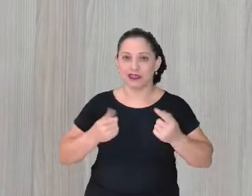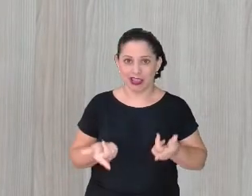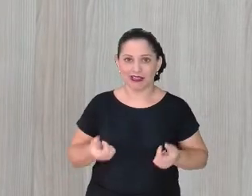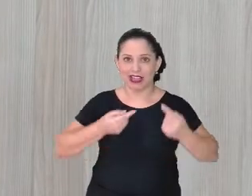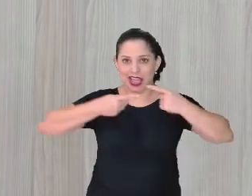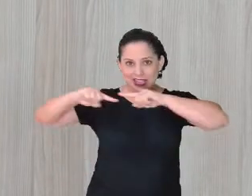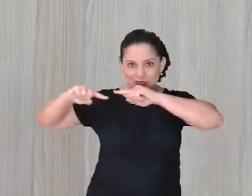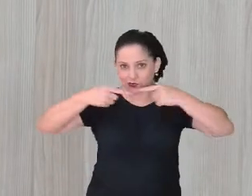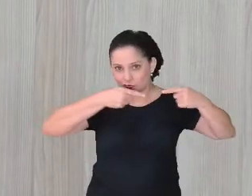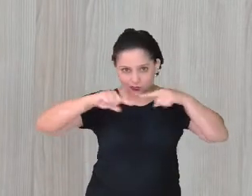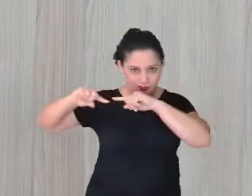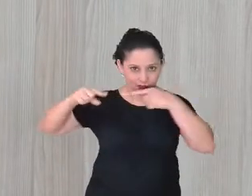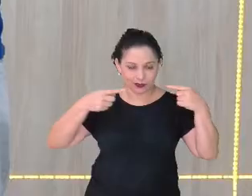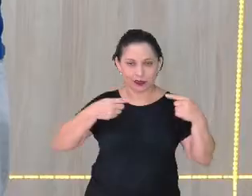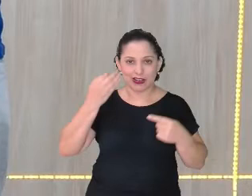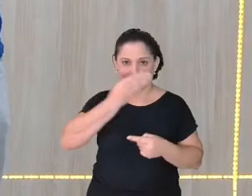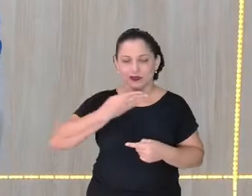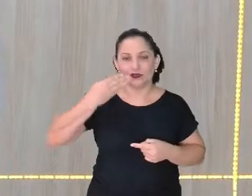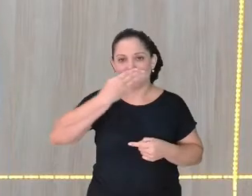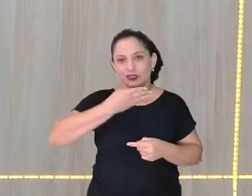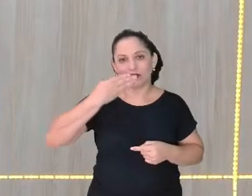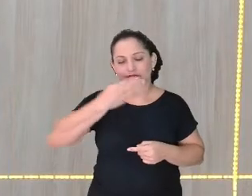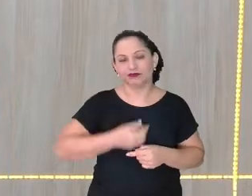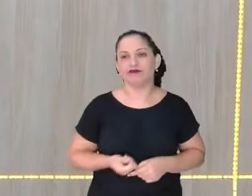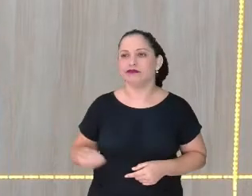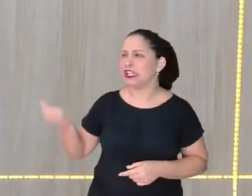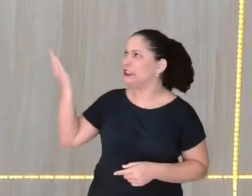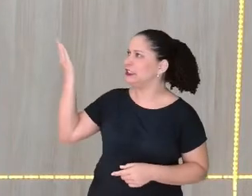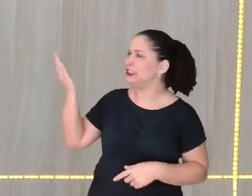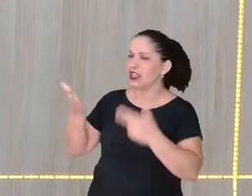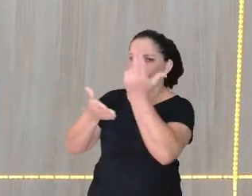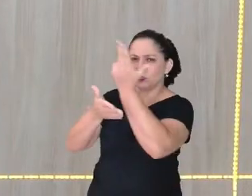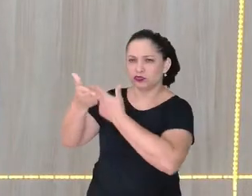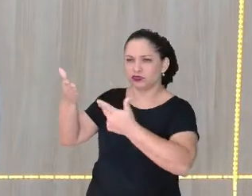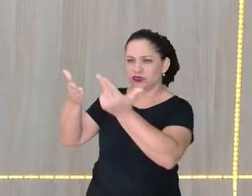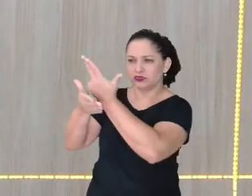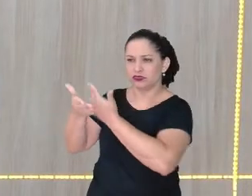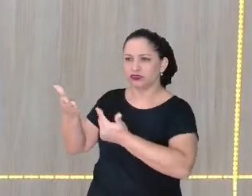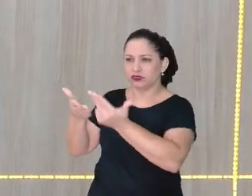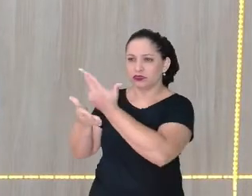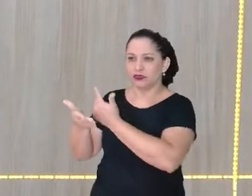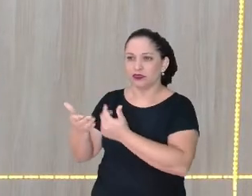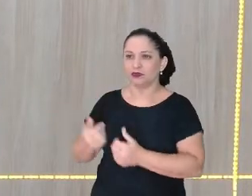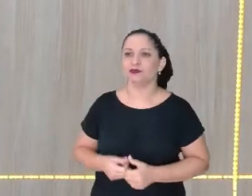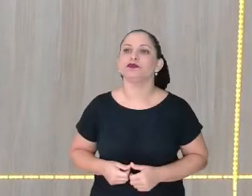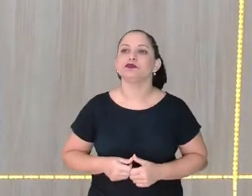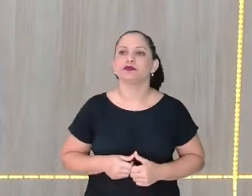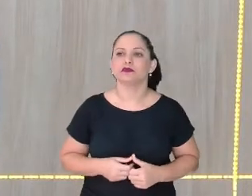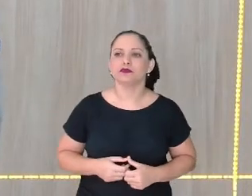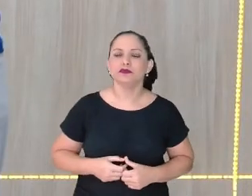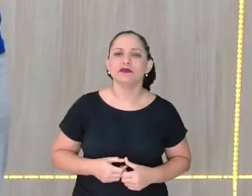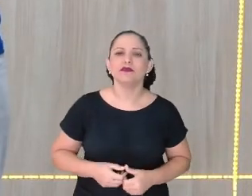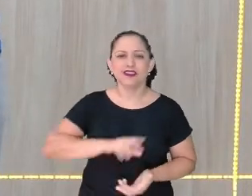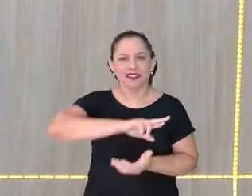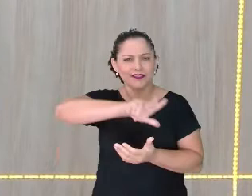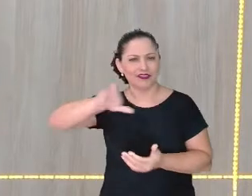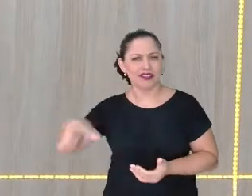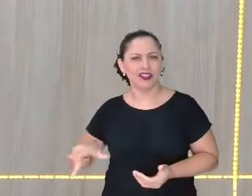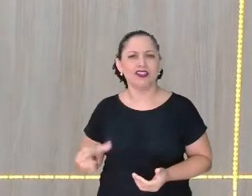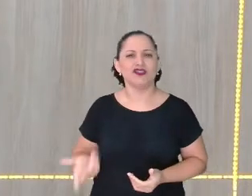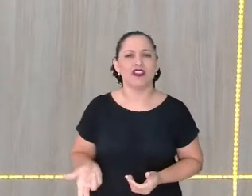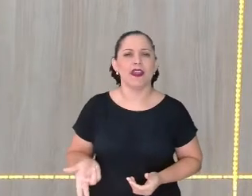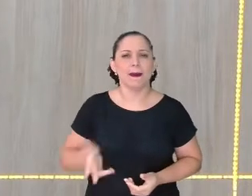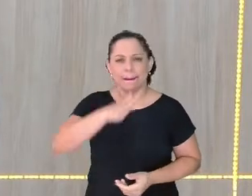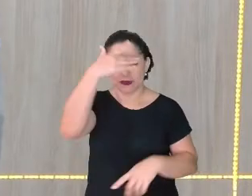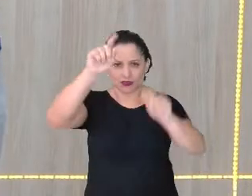cana-de-açúcar, exatamente, certo? E aí é uma pintura, a gente tem Rugendas, né, Debré, Albert Ecaute, né,